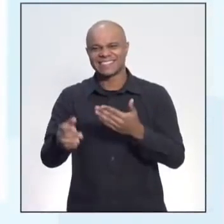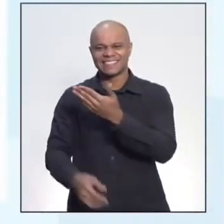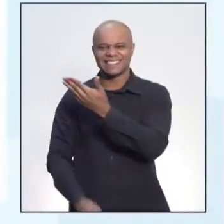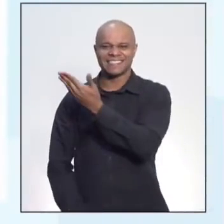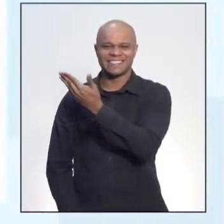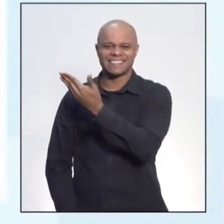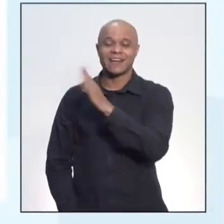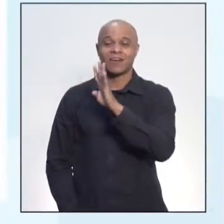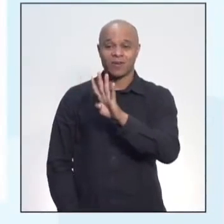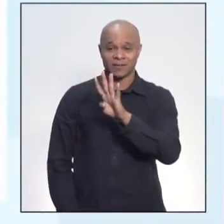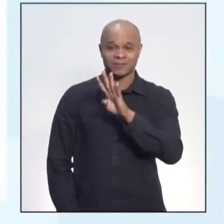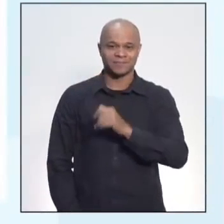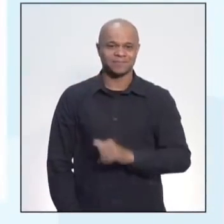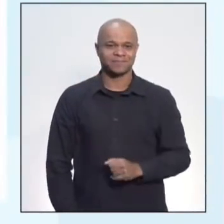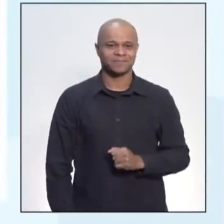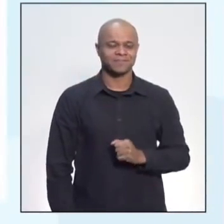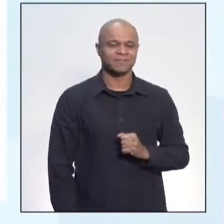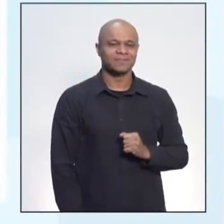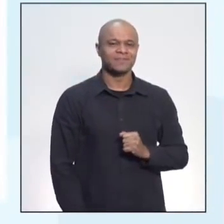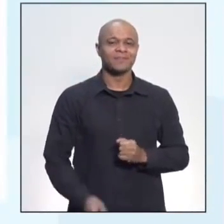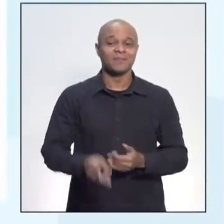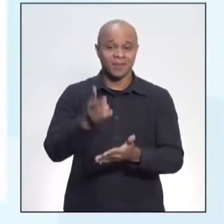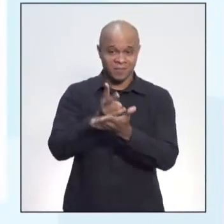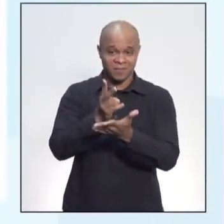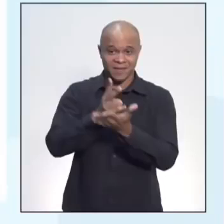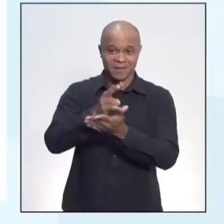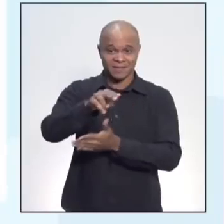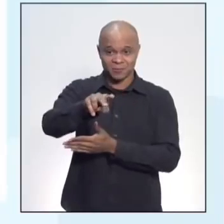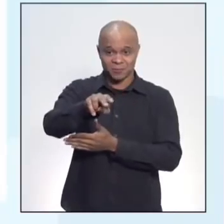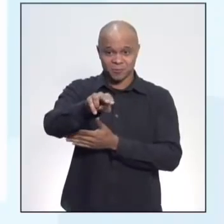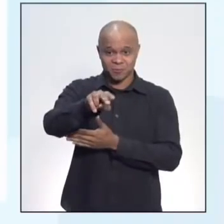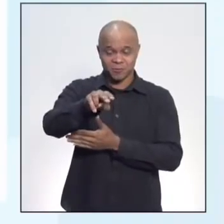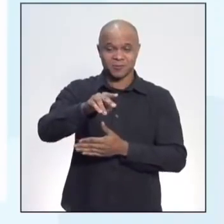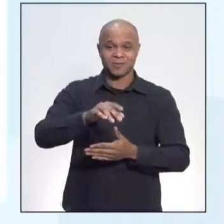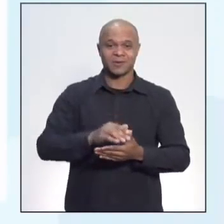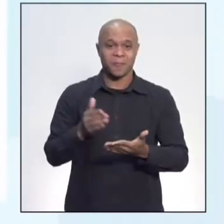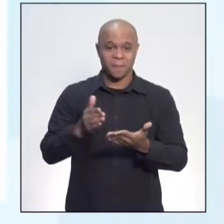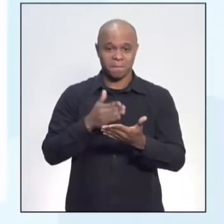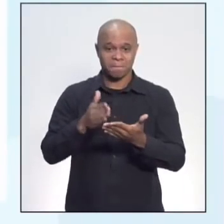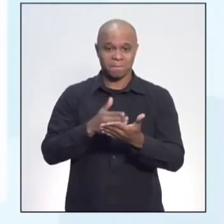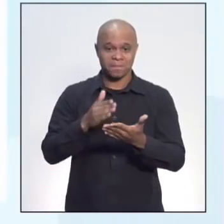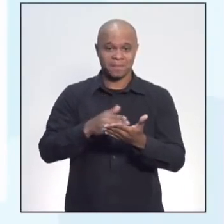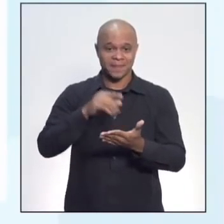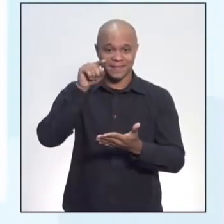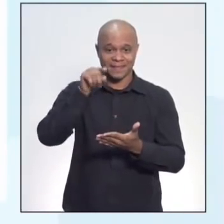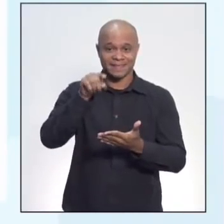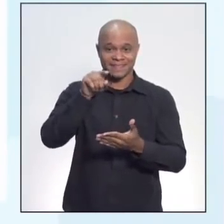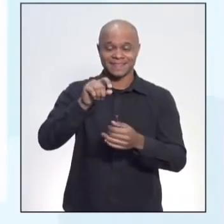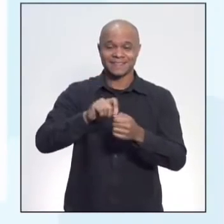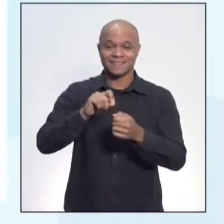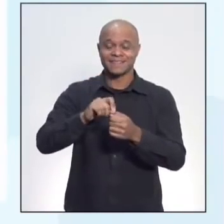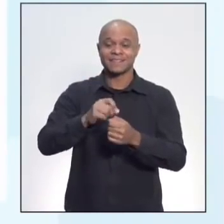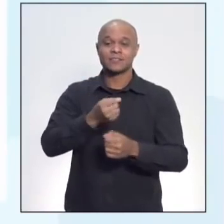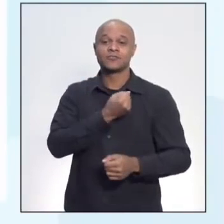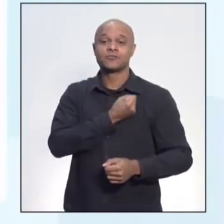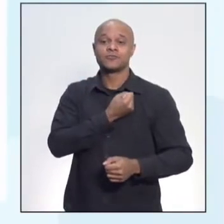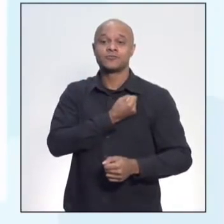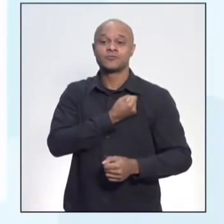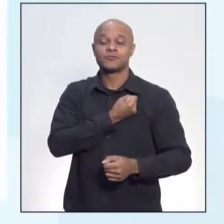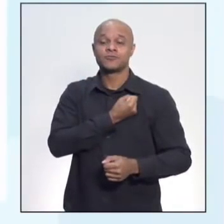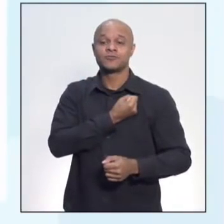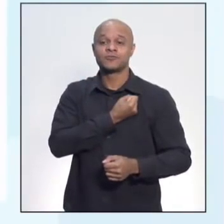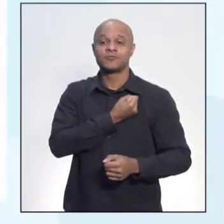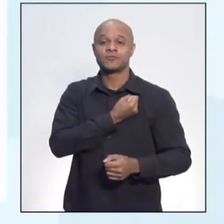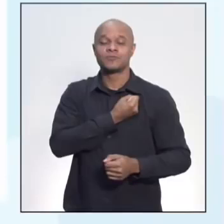Atividade 4. Bom, é a mesma coisa que eu fiz aqui. Essa atividade é do caderno do aluno. Professora Inês, qual é a página do caderno do